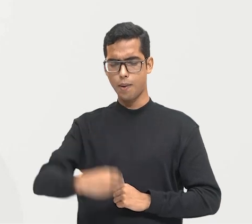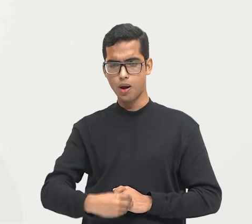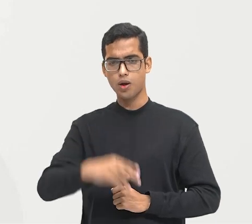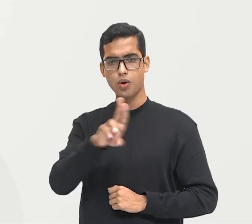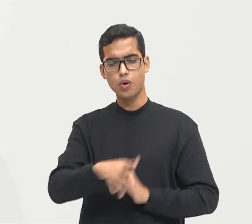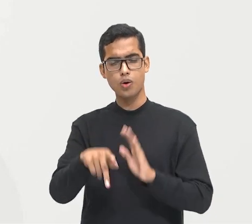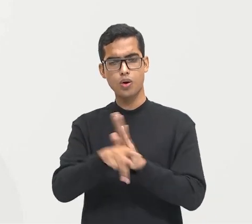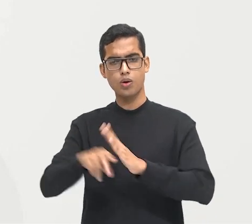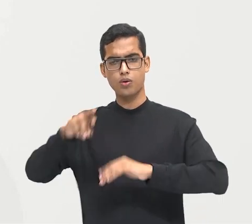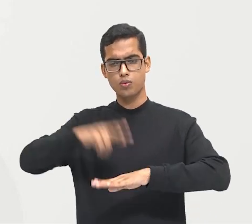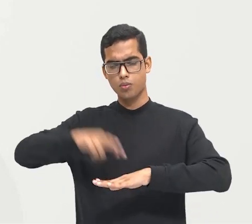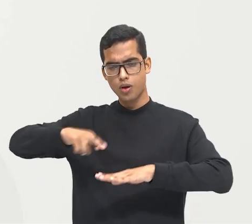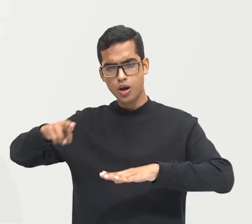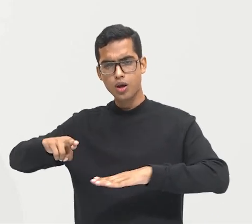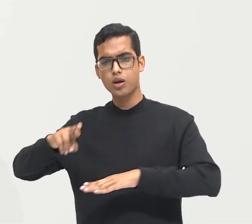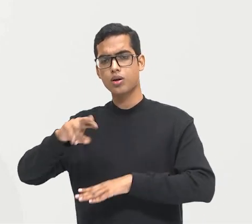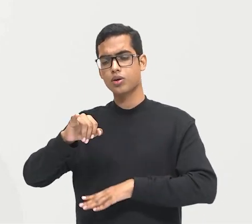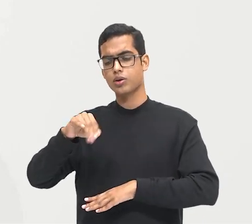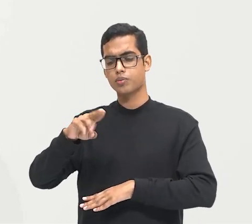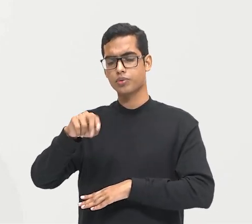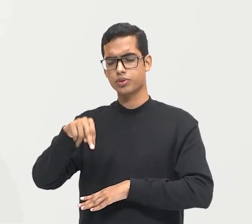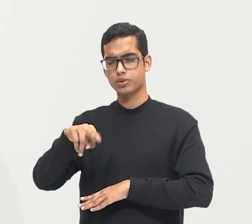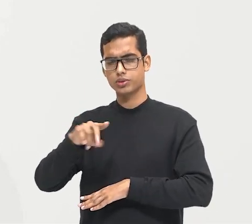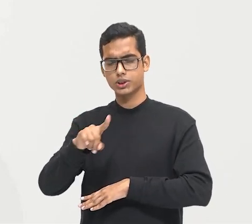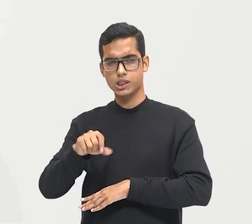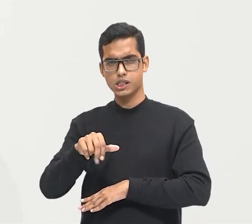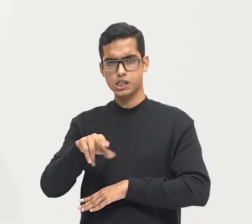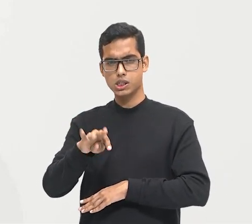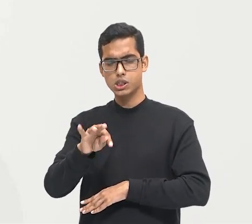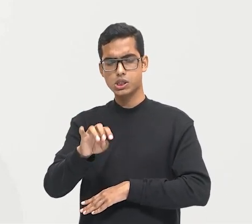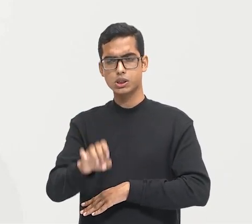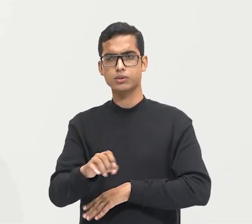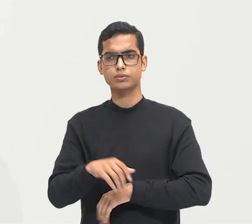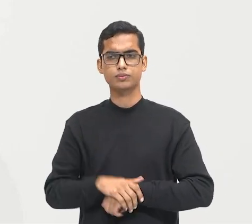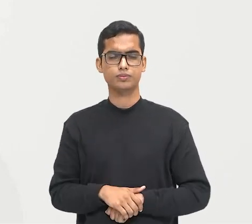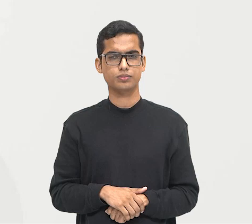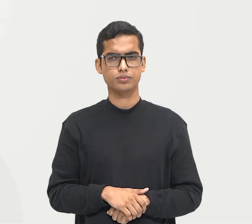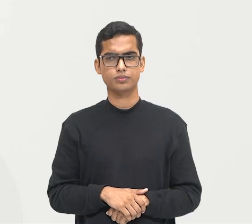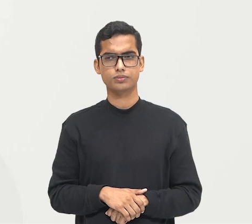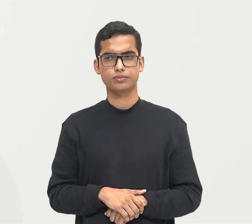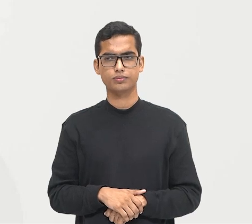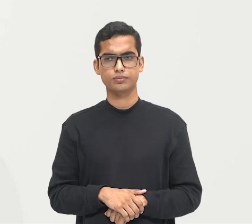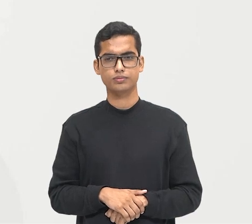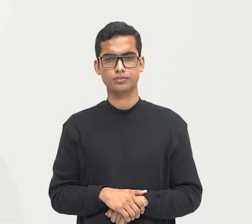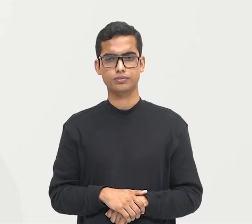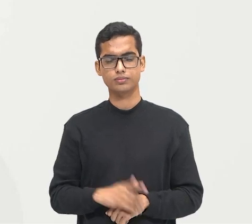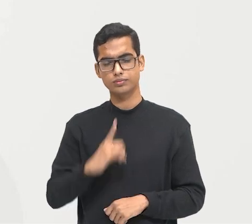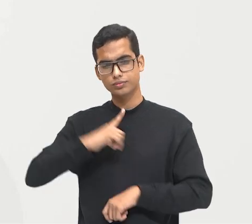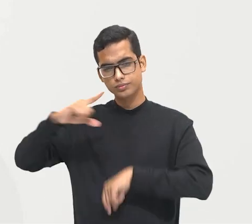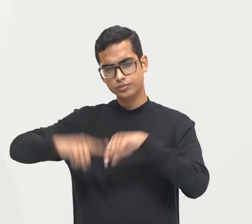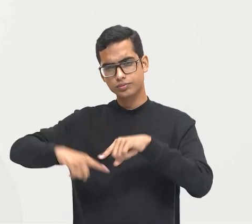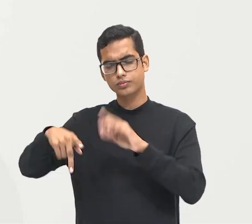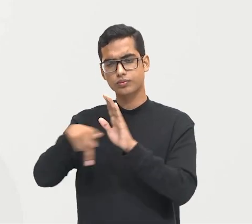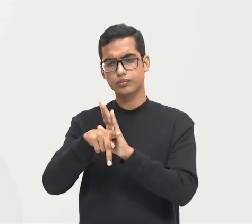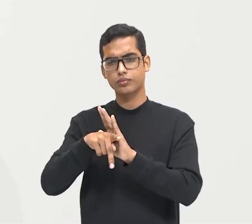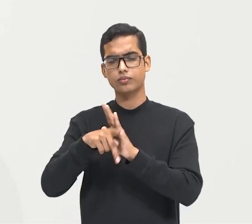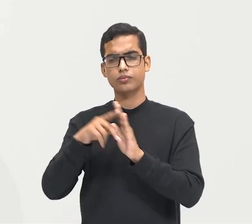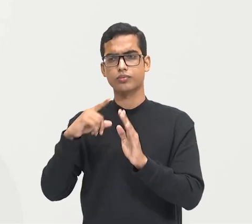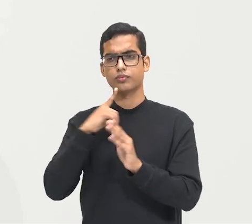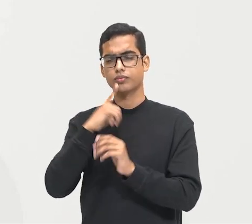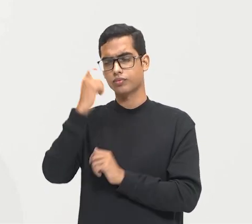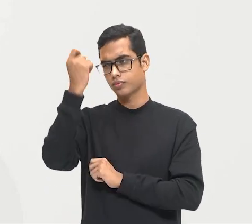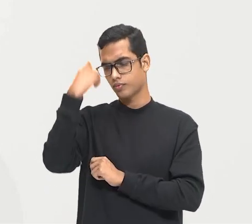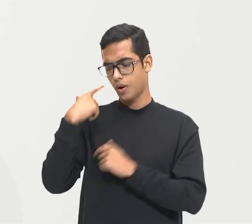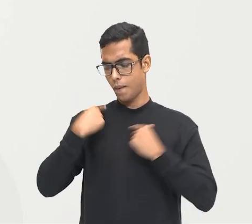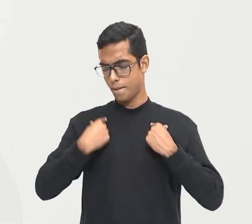uma radiação ionizante, né, ela consegue chegar em outros meios, por exemplo. Aí a gente tem lá aqueles equipamentos de bronzeamento,